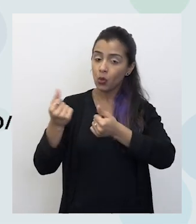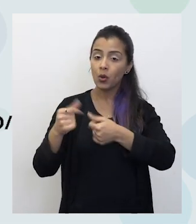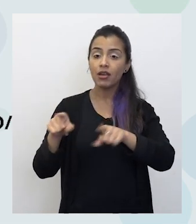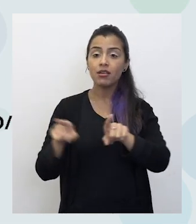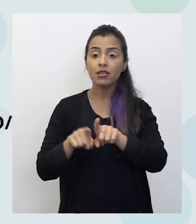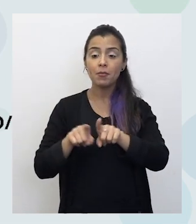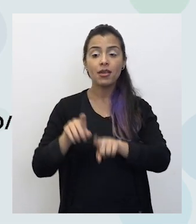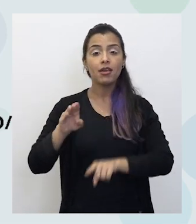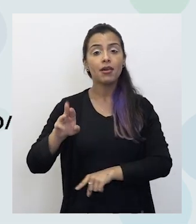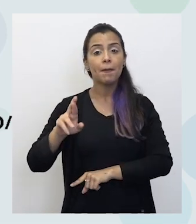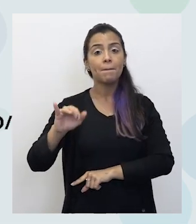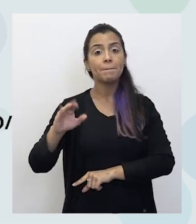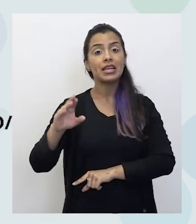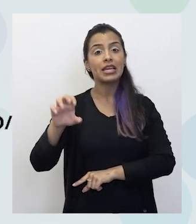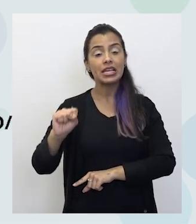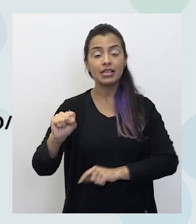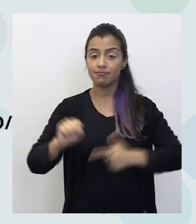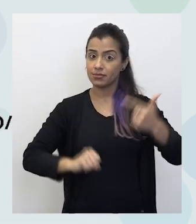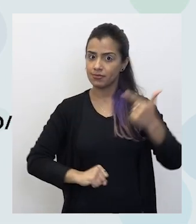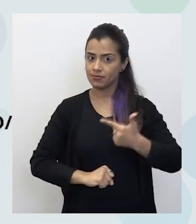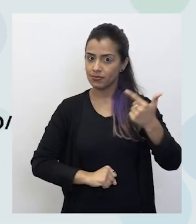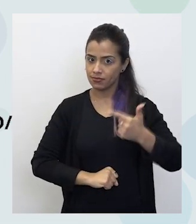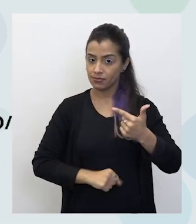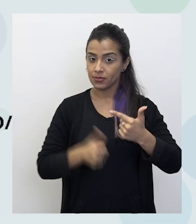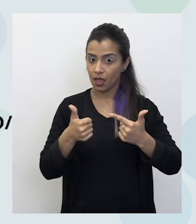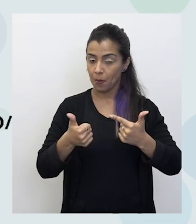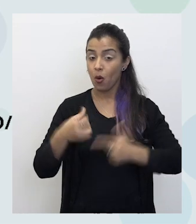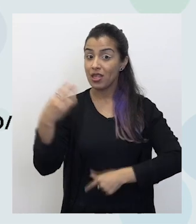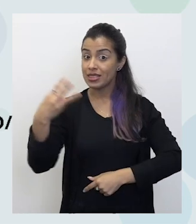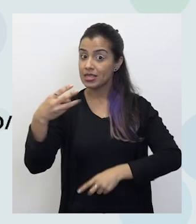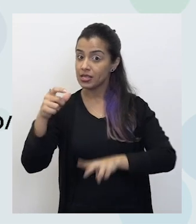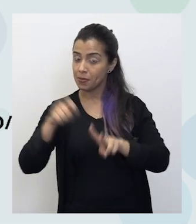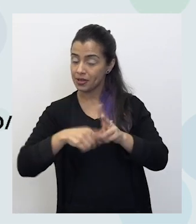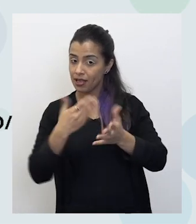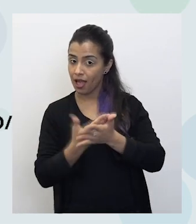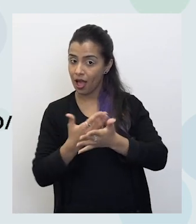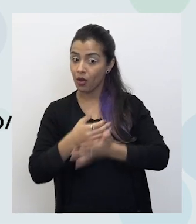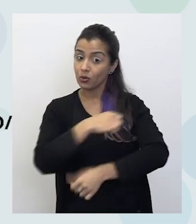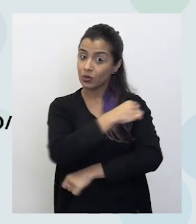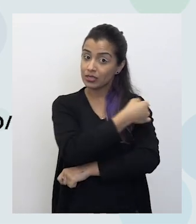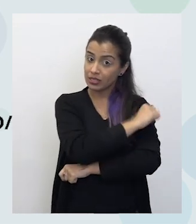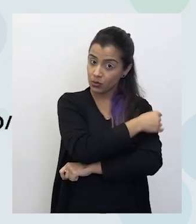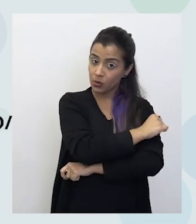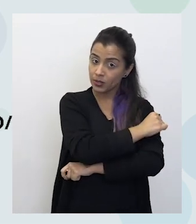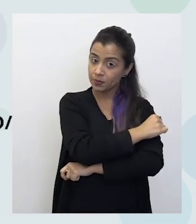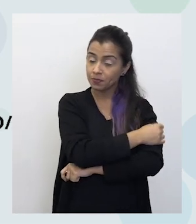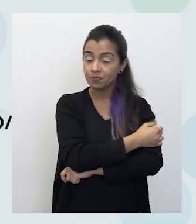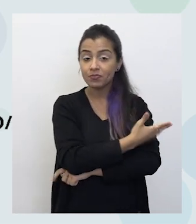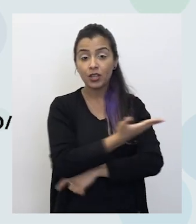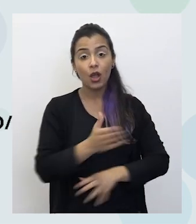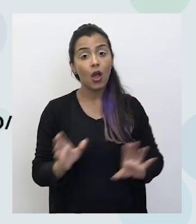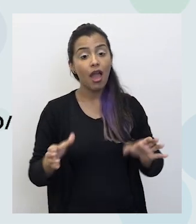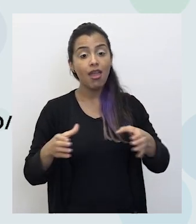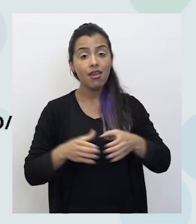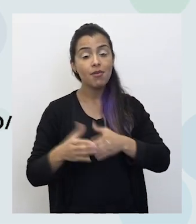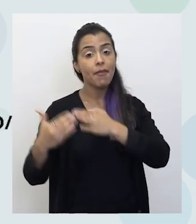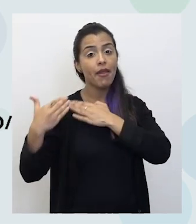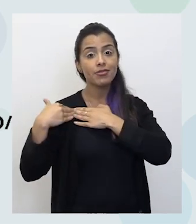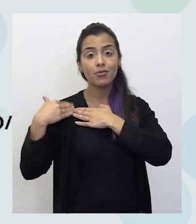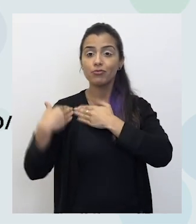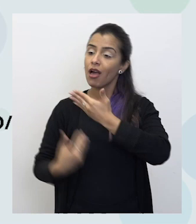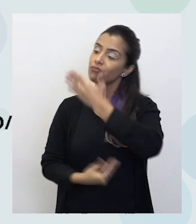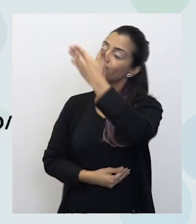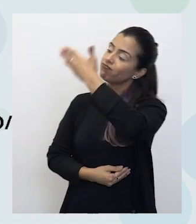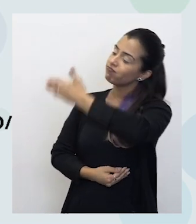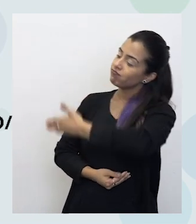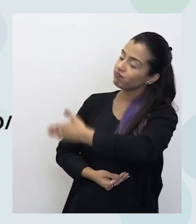BRICS, parte 2. É uma aula do 3º bimestre do 8º ano. E com vocês aqui, a equipe responsável